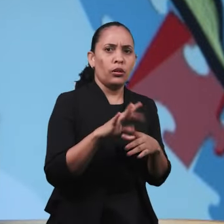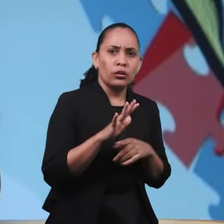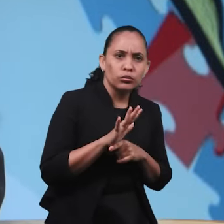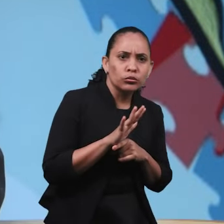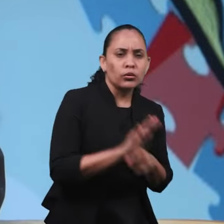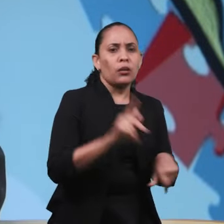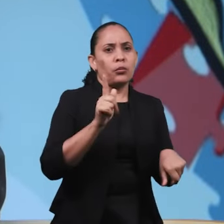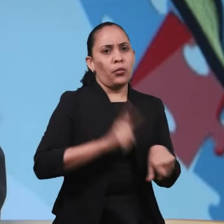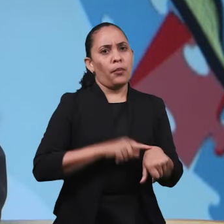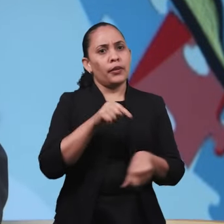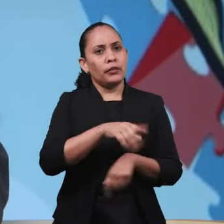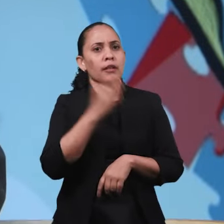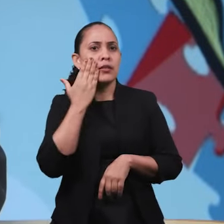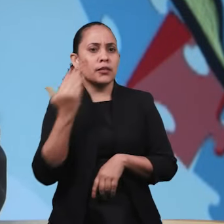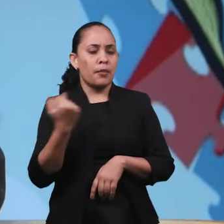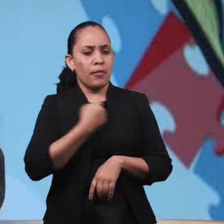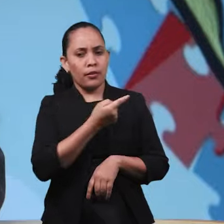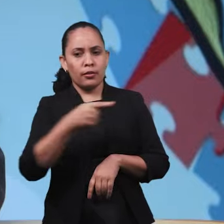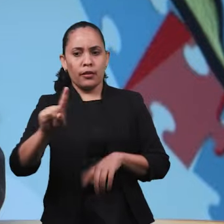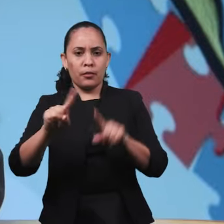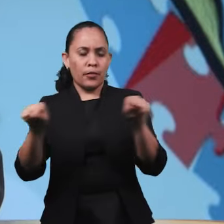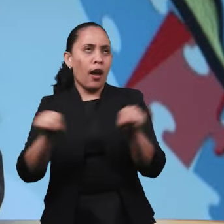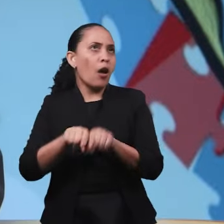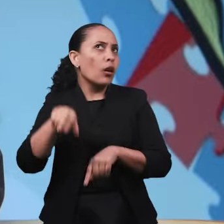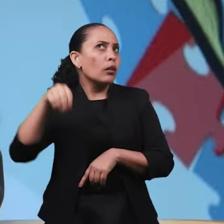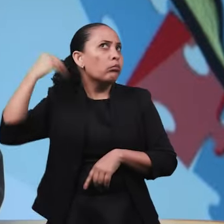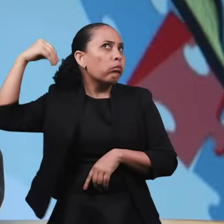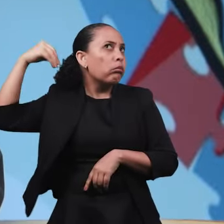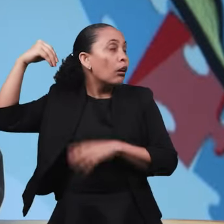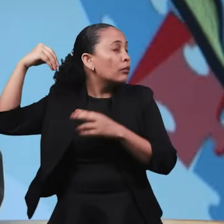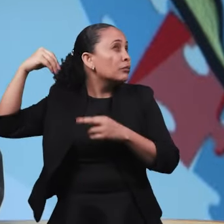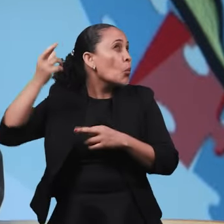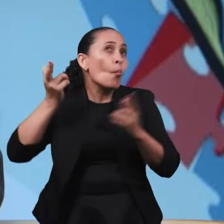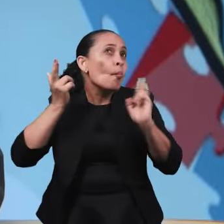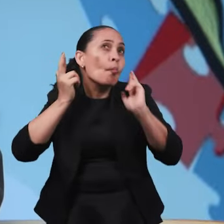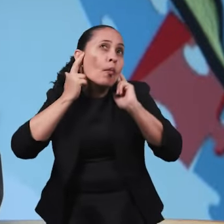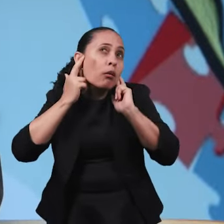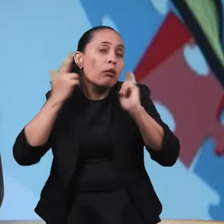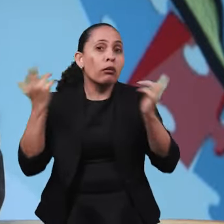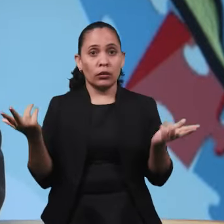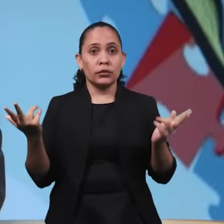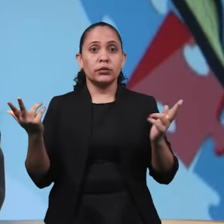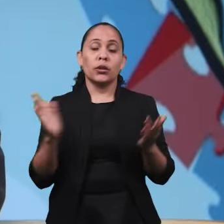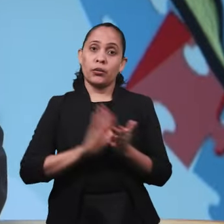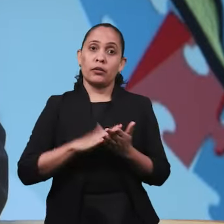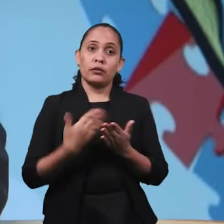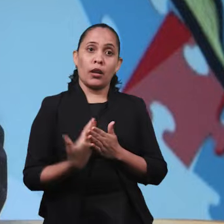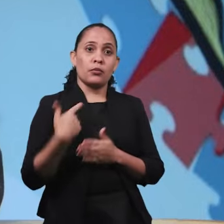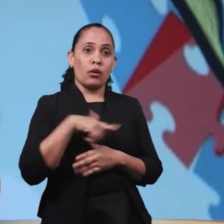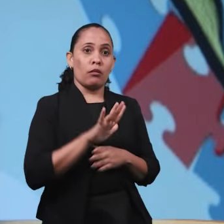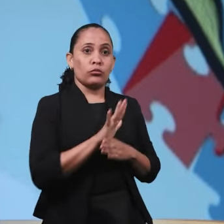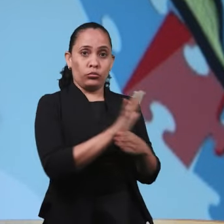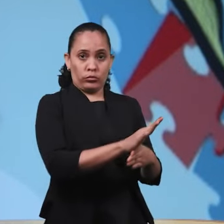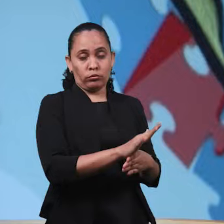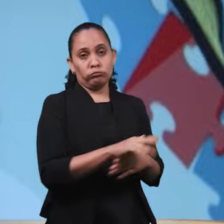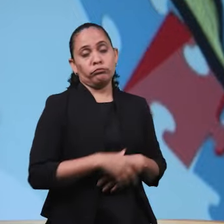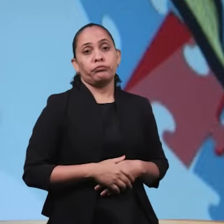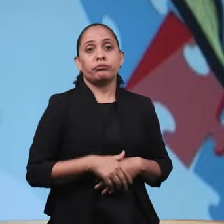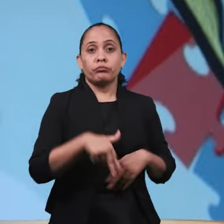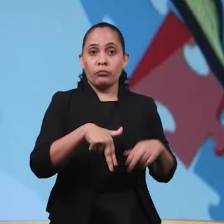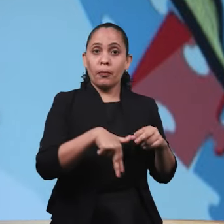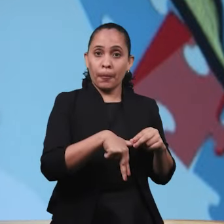ajudá-lo no momento de saber que tem que ir para a aula porque ele não ouve o sinal. Então o intérprete ajuda ele nisso. Dentro